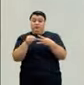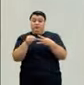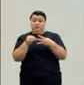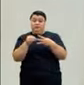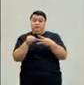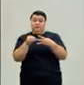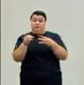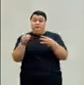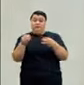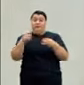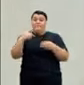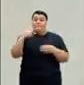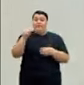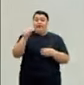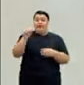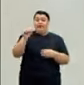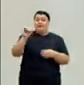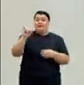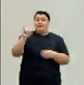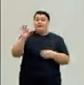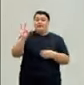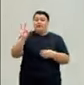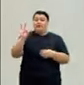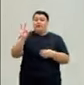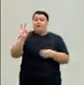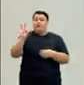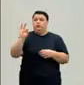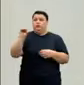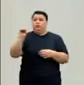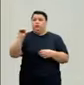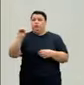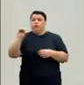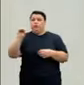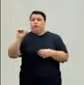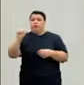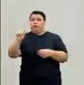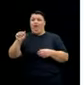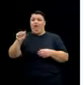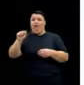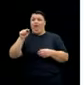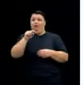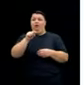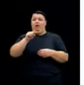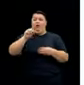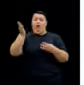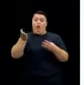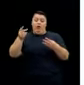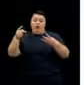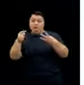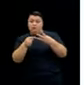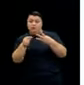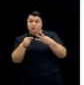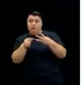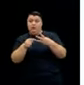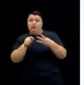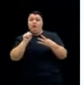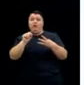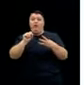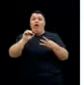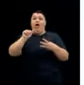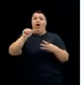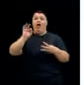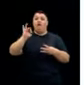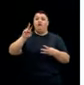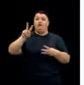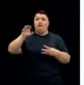antígeno. Essa é a segunda forma que os anticorpos atuam. A terceira forma é a seguinte, é a ativação do sistema